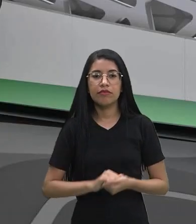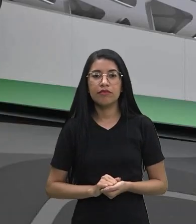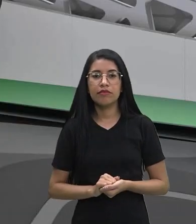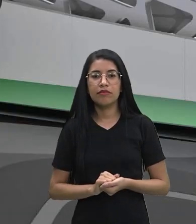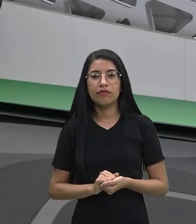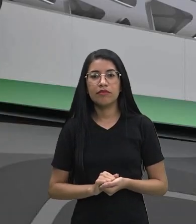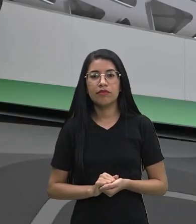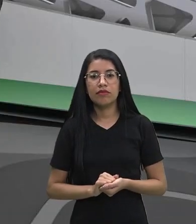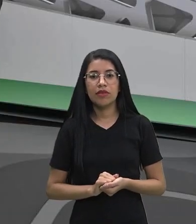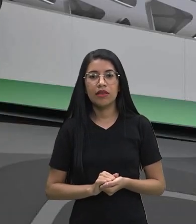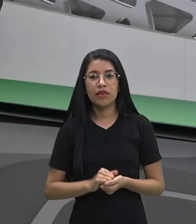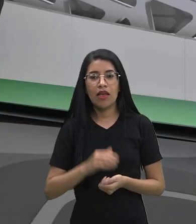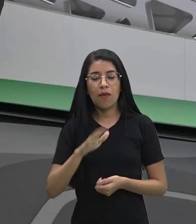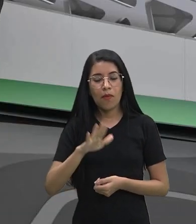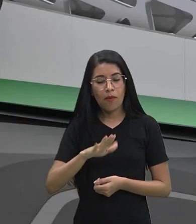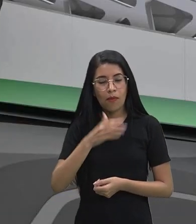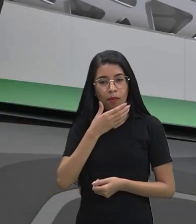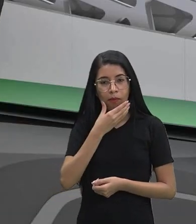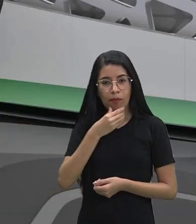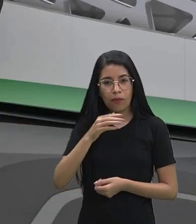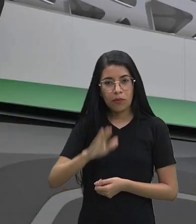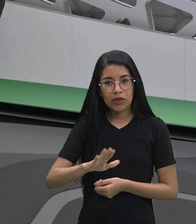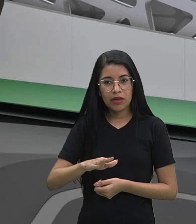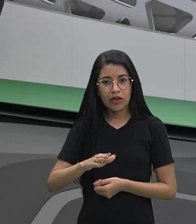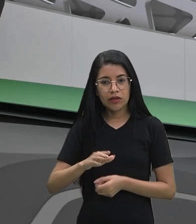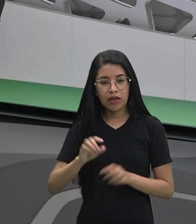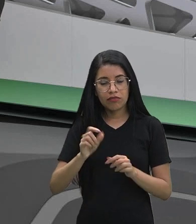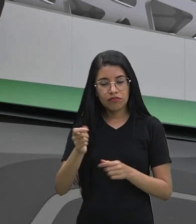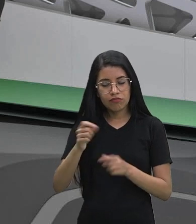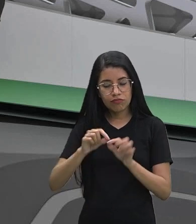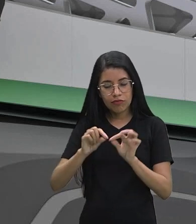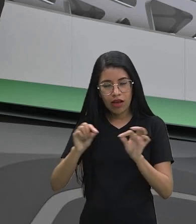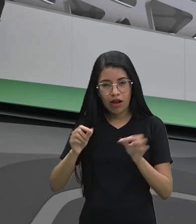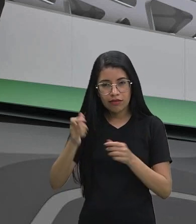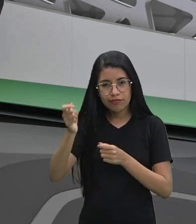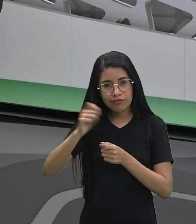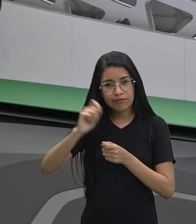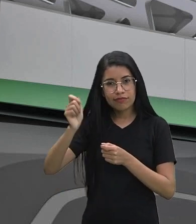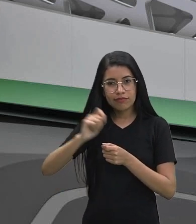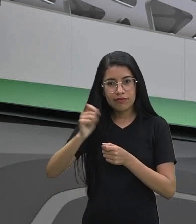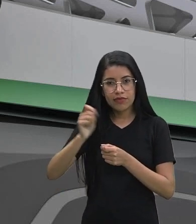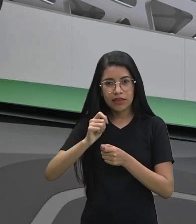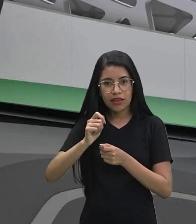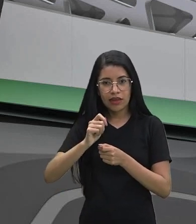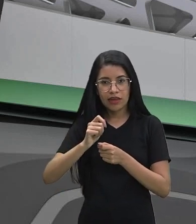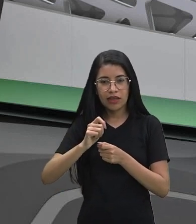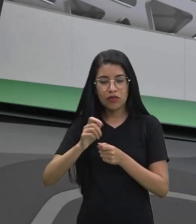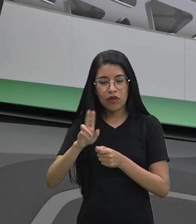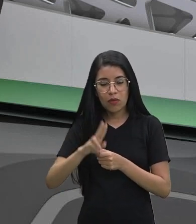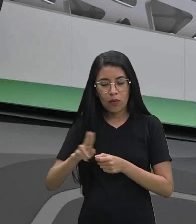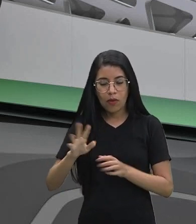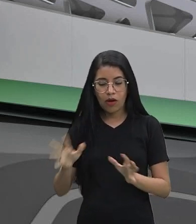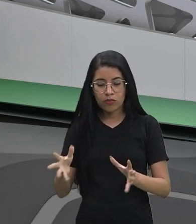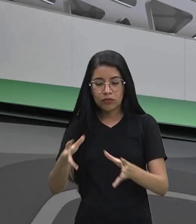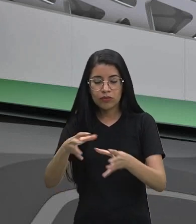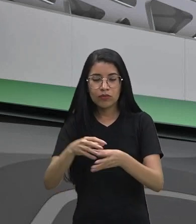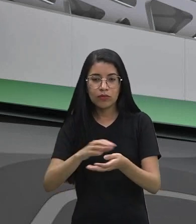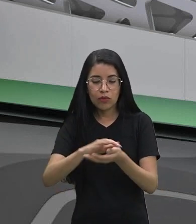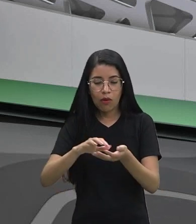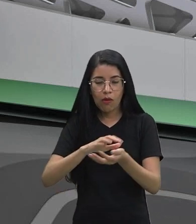vocês. O menino está com a linha de papagaio, né? Ele não vai pegar o bolo de linha, não,